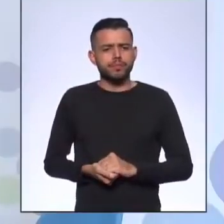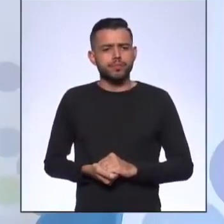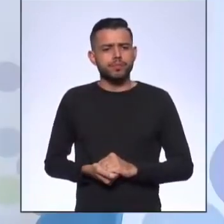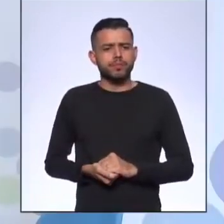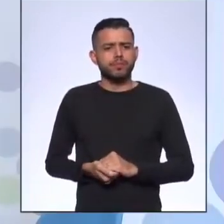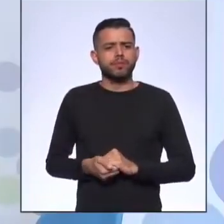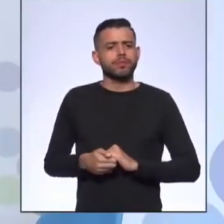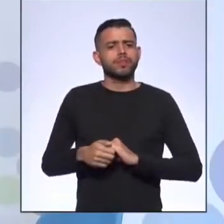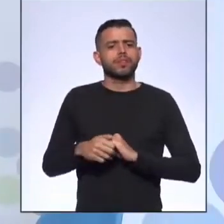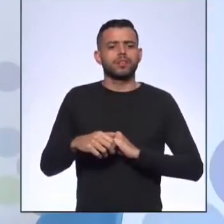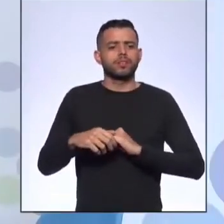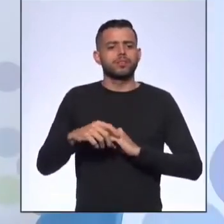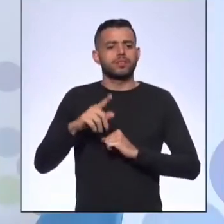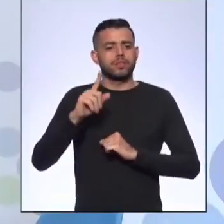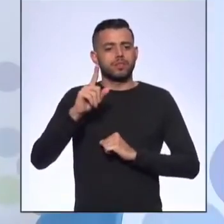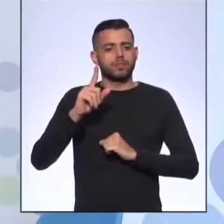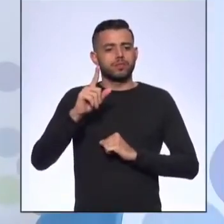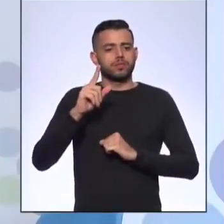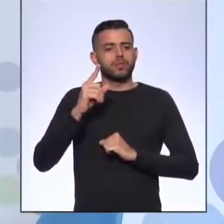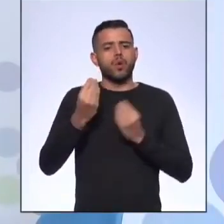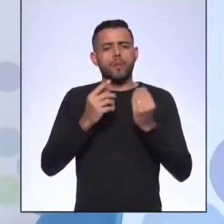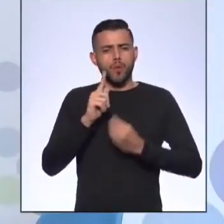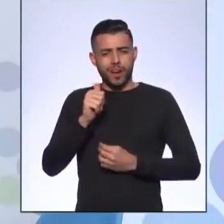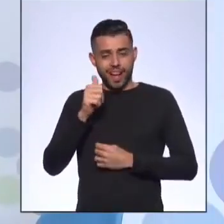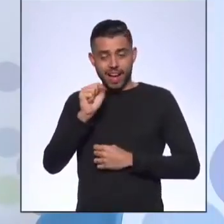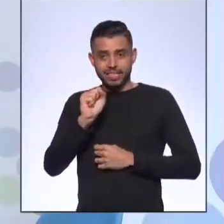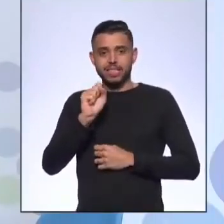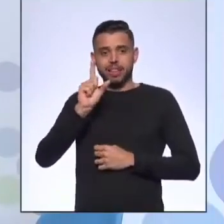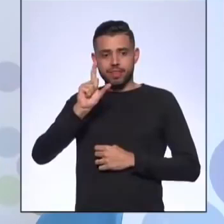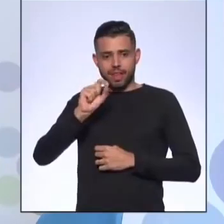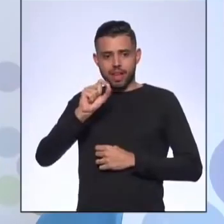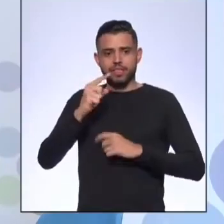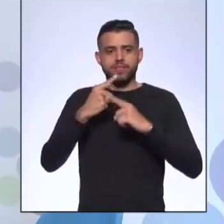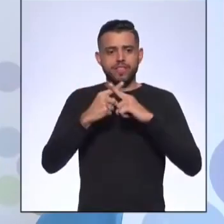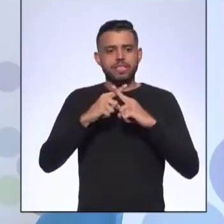realizado pelo gás vai ficar 10 vezes